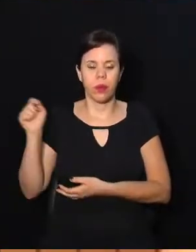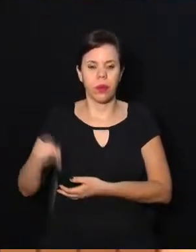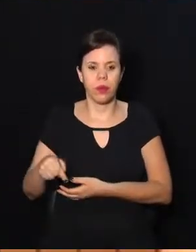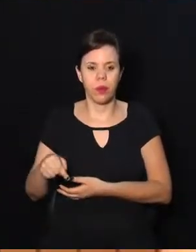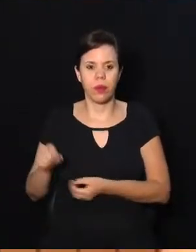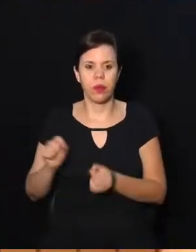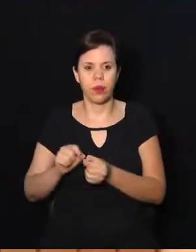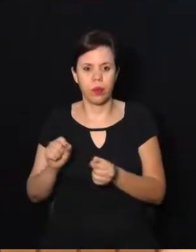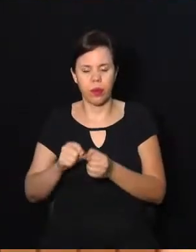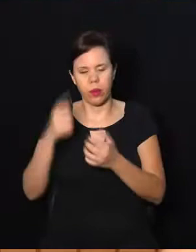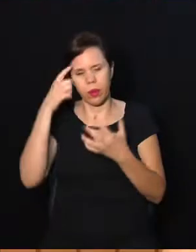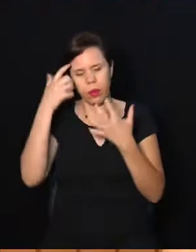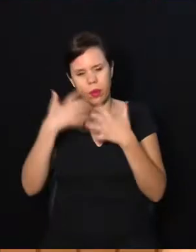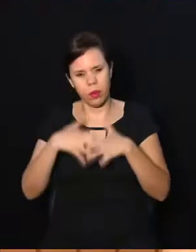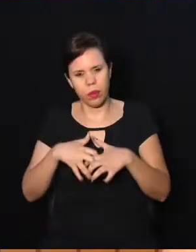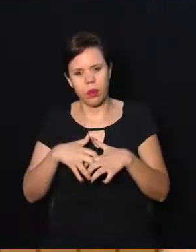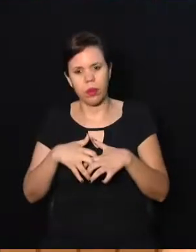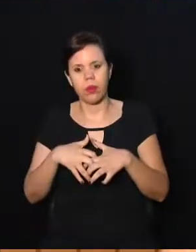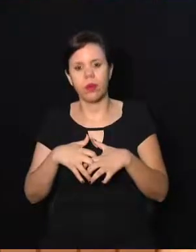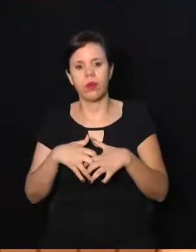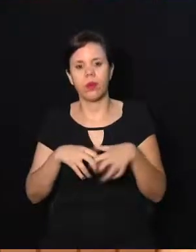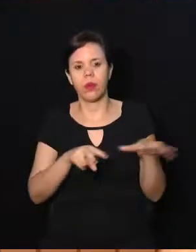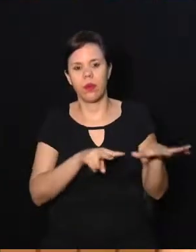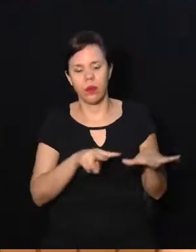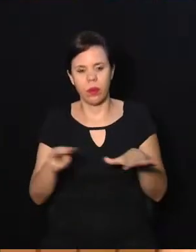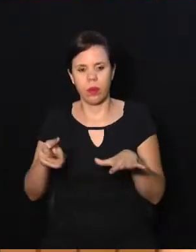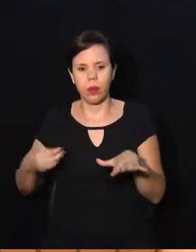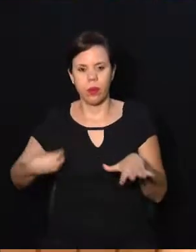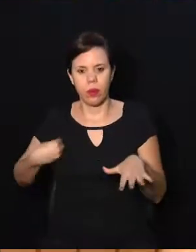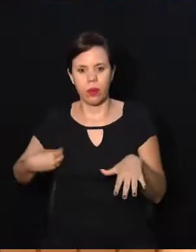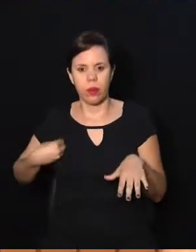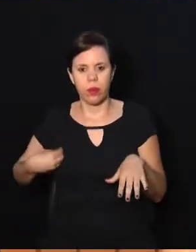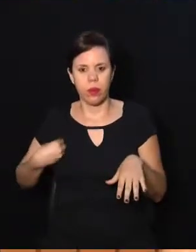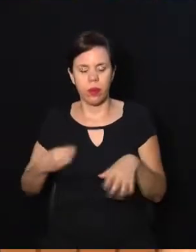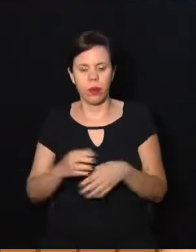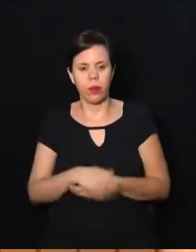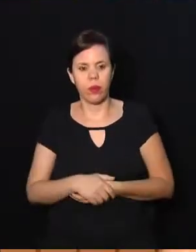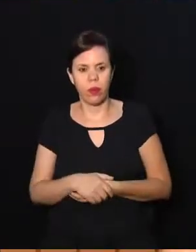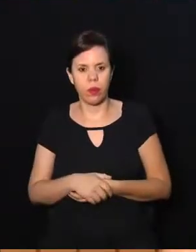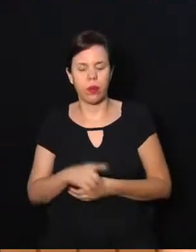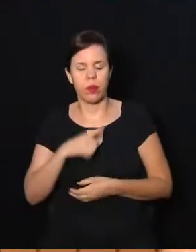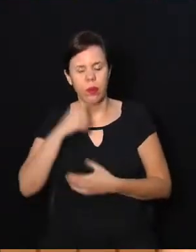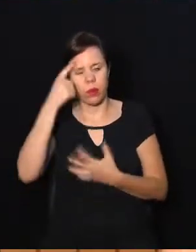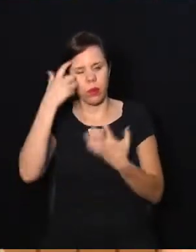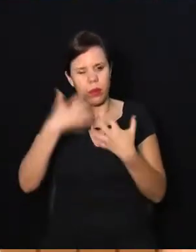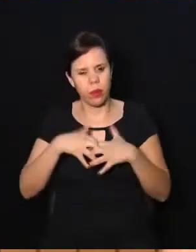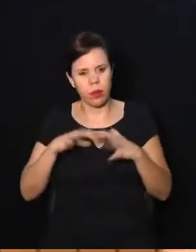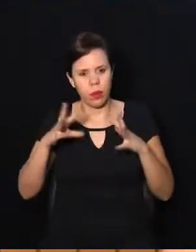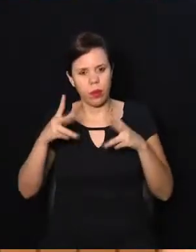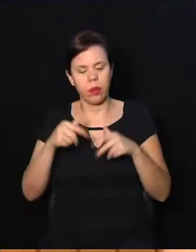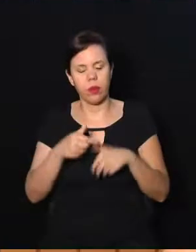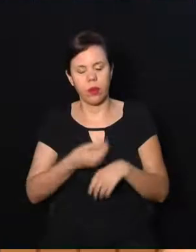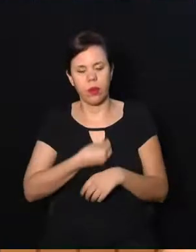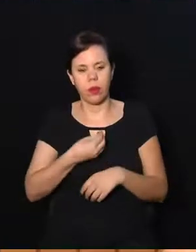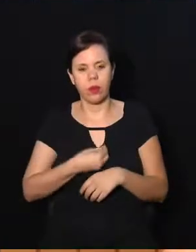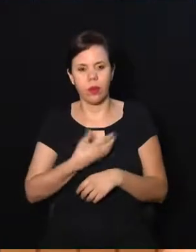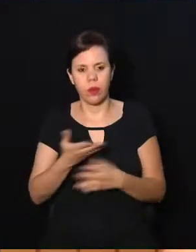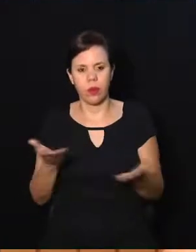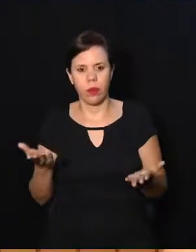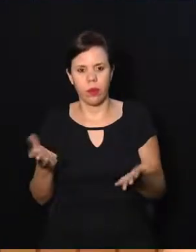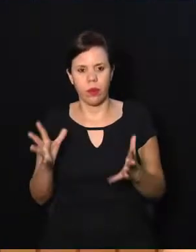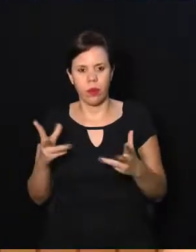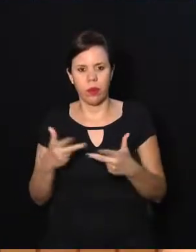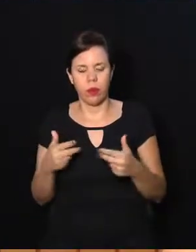para fazer essa reflexão durante a Semana da Vida. Nós temos que pensar em todas essas vidas, todas